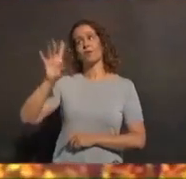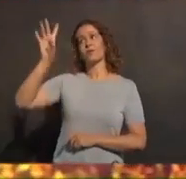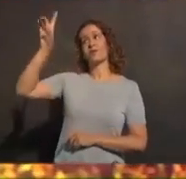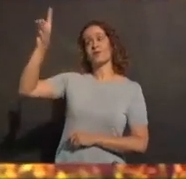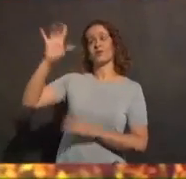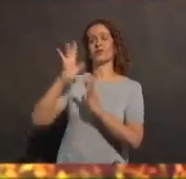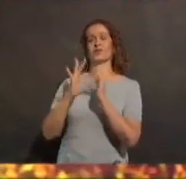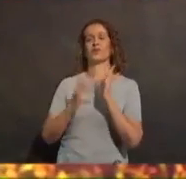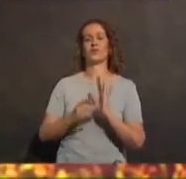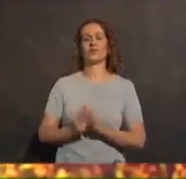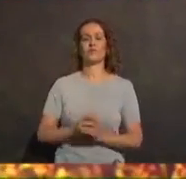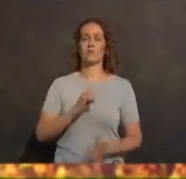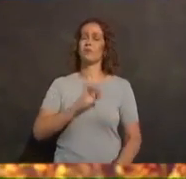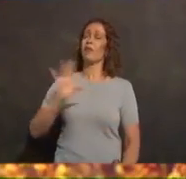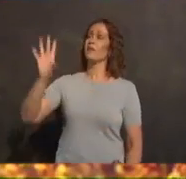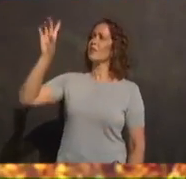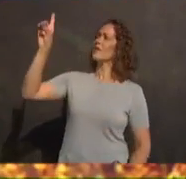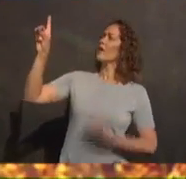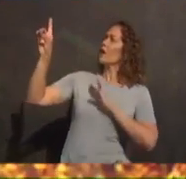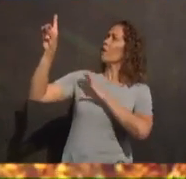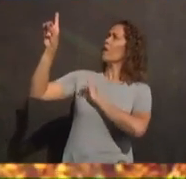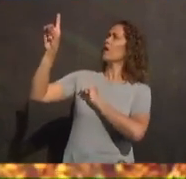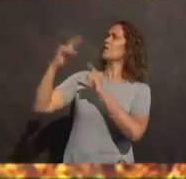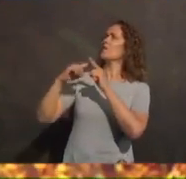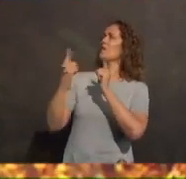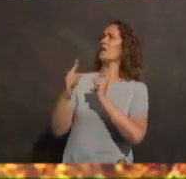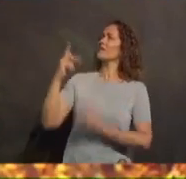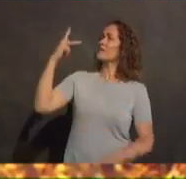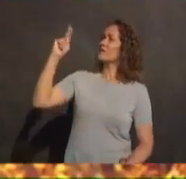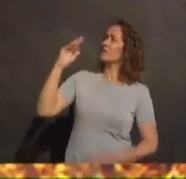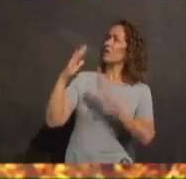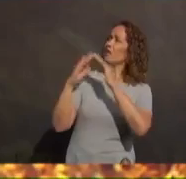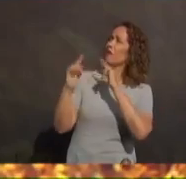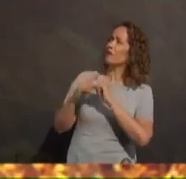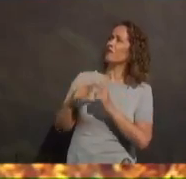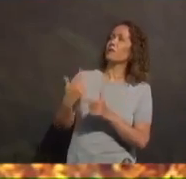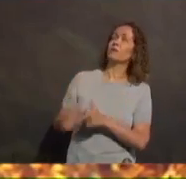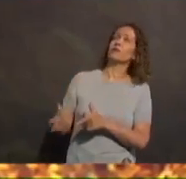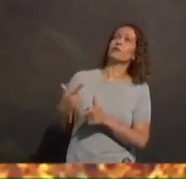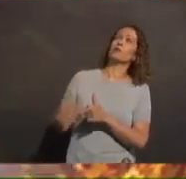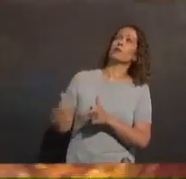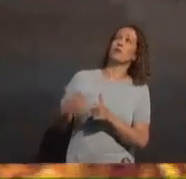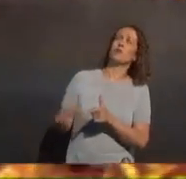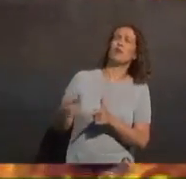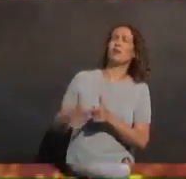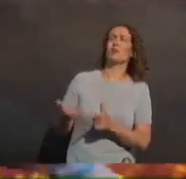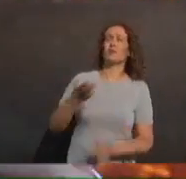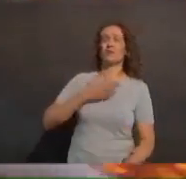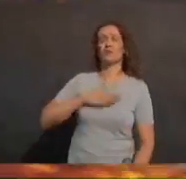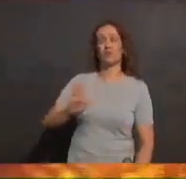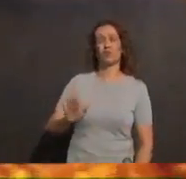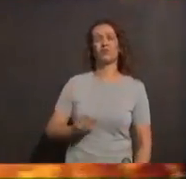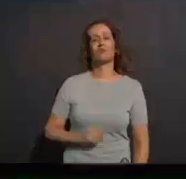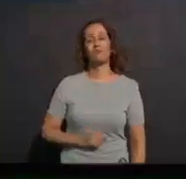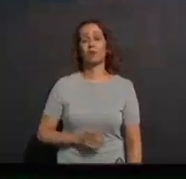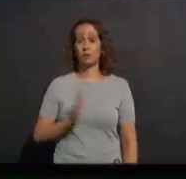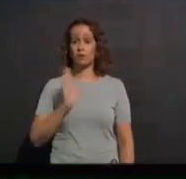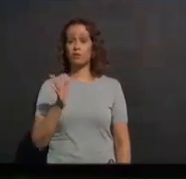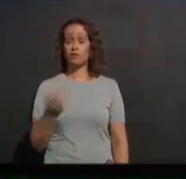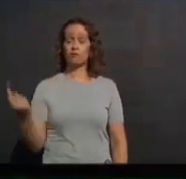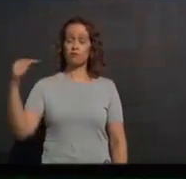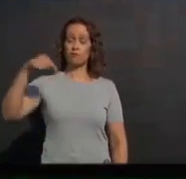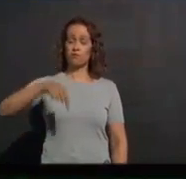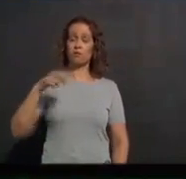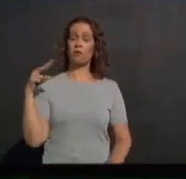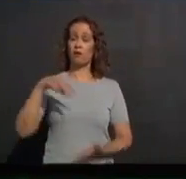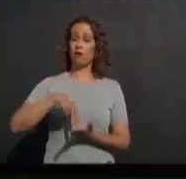eu detesto sua noiva. Ai, sua noiva tem tantos problemas. Eu já vi aqui nesse altar pregadores virem